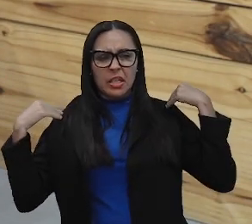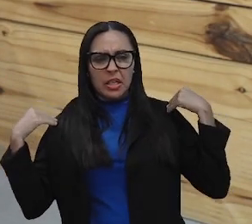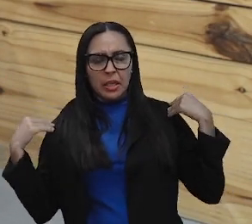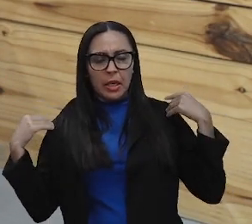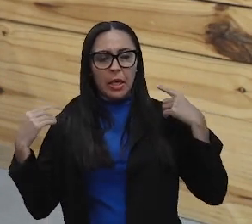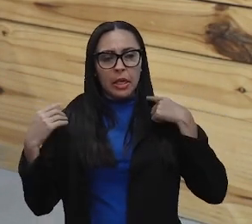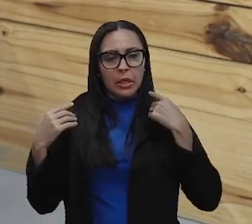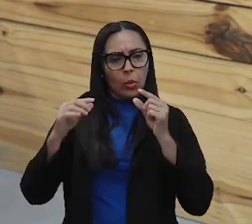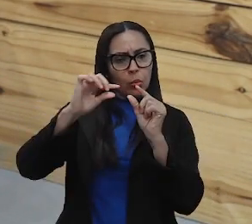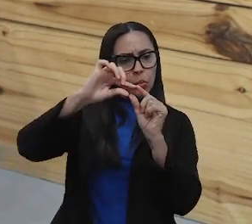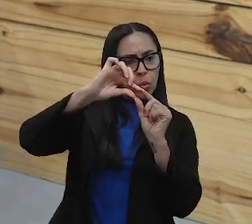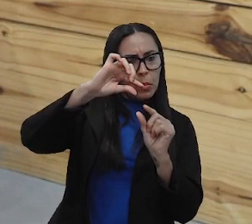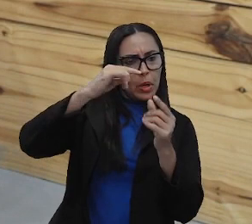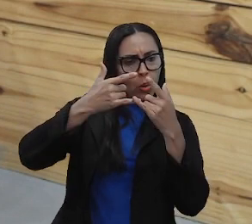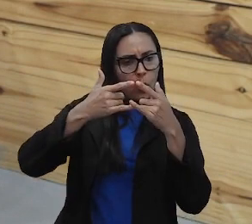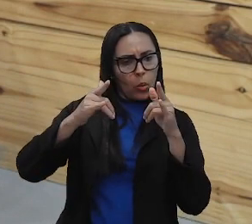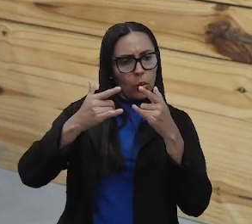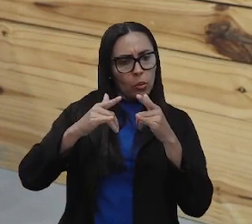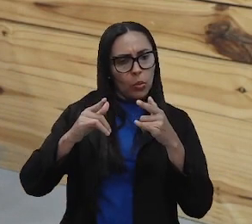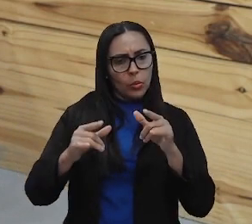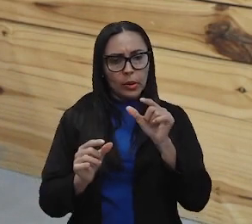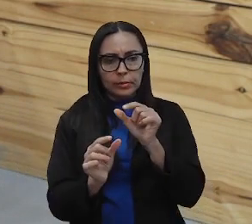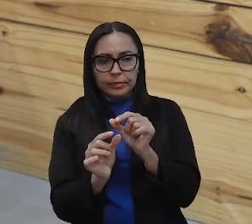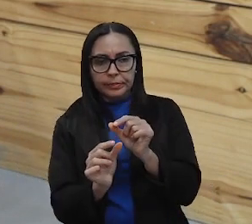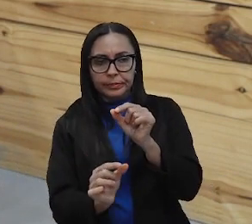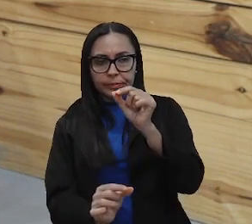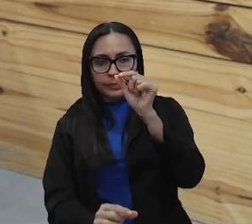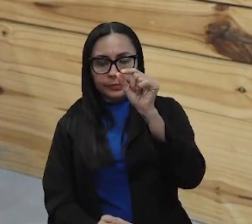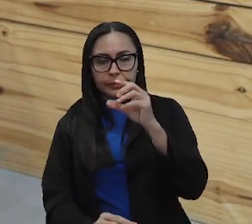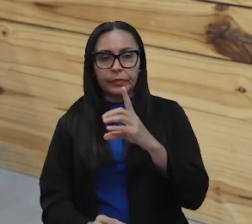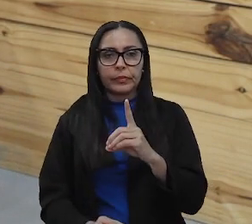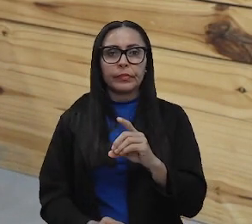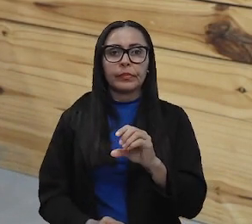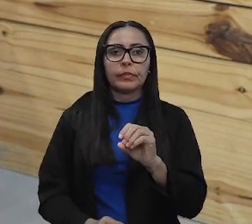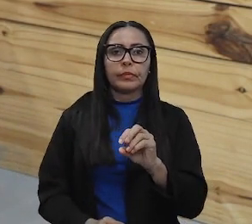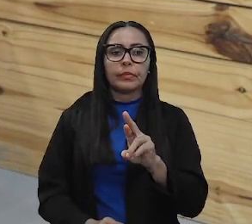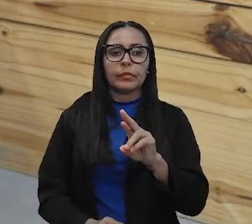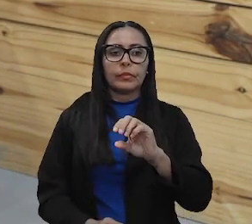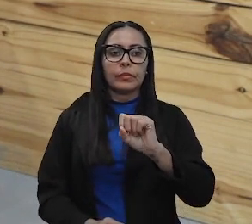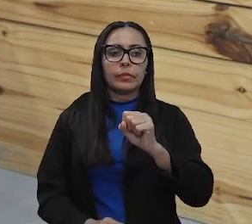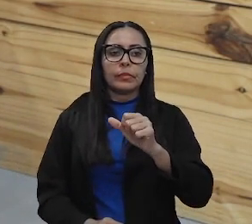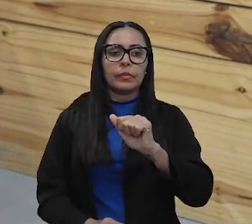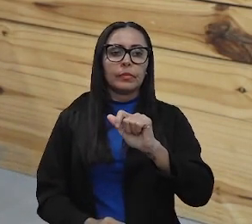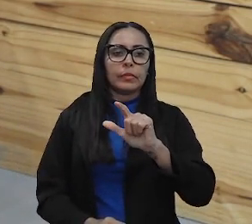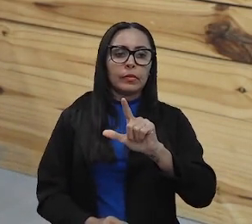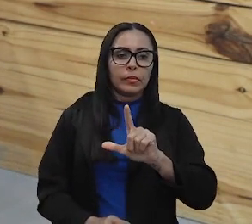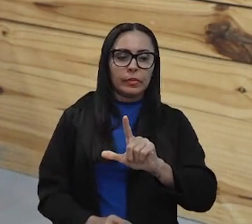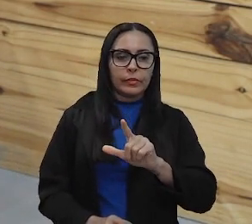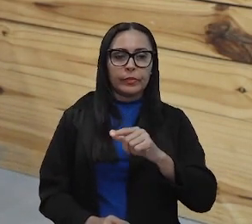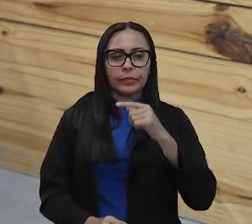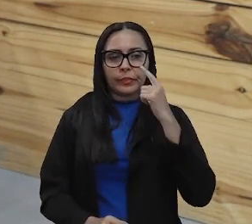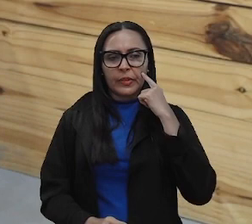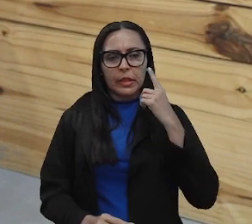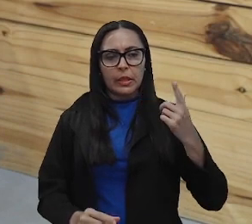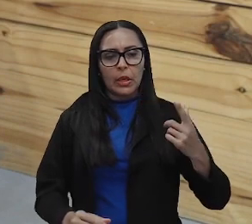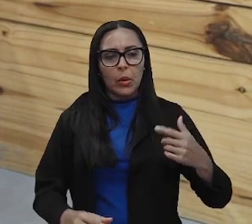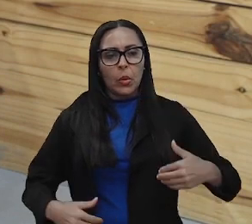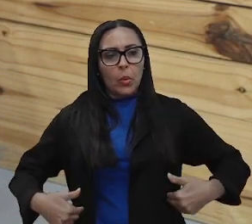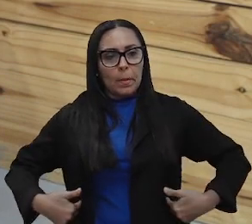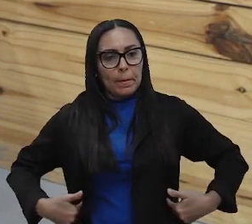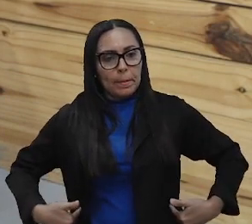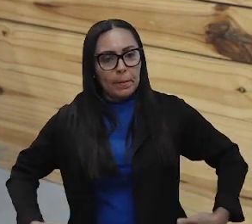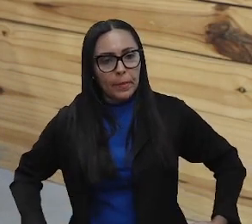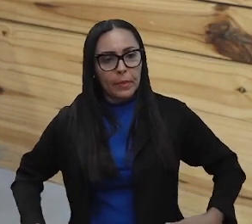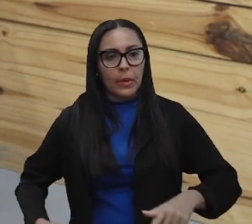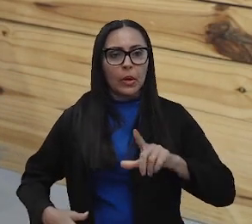da coluna, nós temos a área que é a dorsal e temos aqui, mais para baixo, a nossa